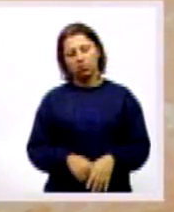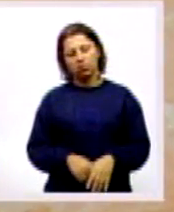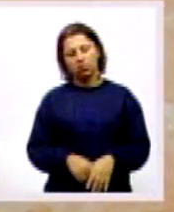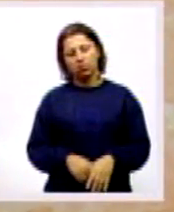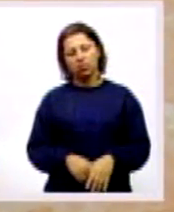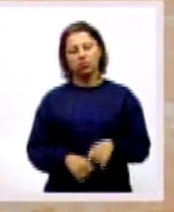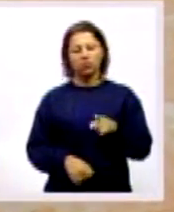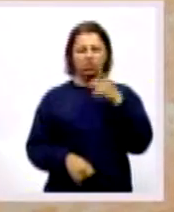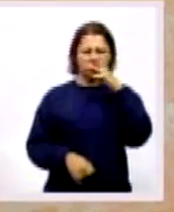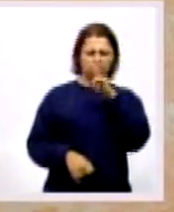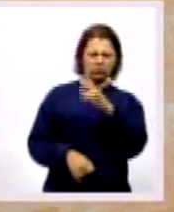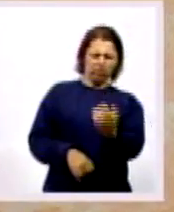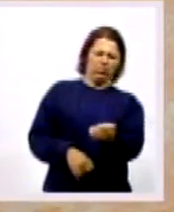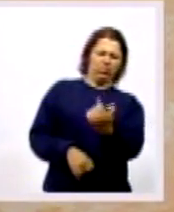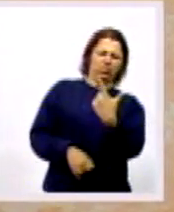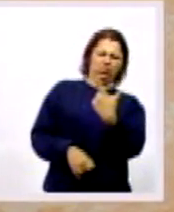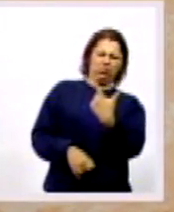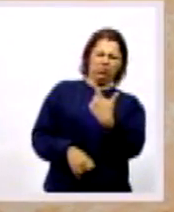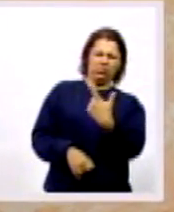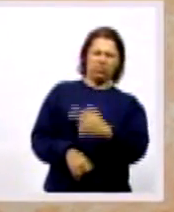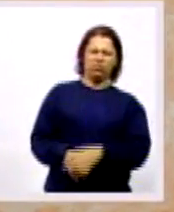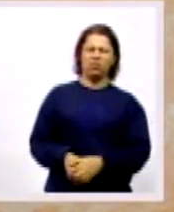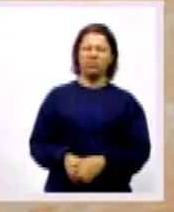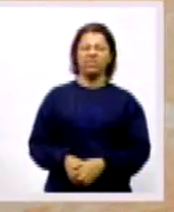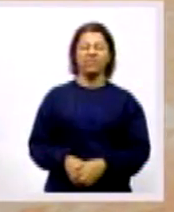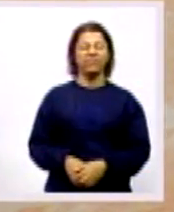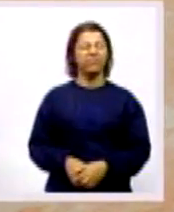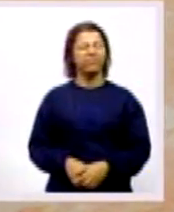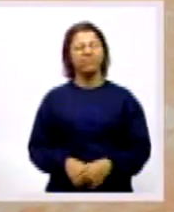Aí você olha para aquilo, parece um feijãozinho pagão.